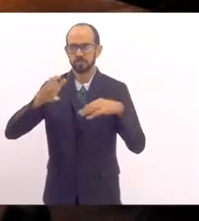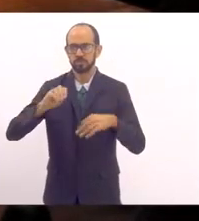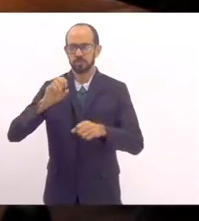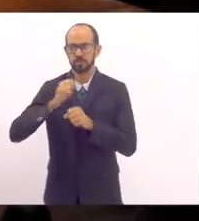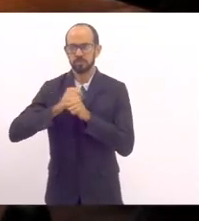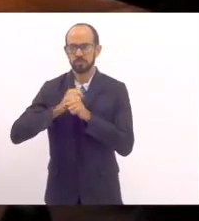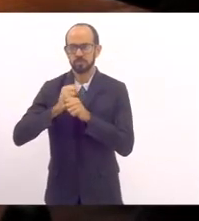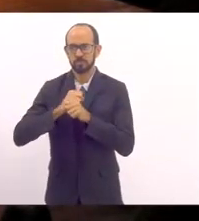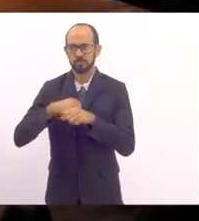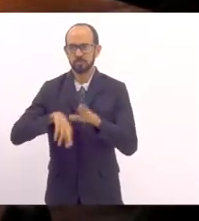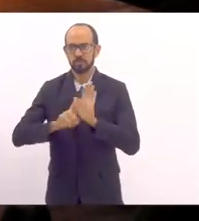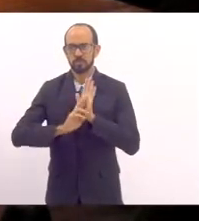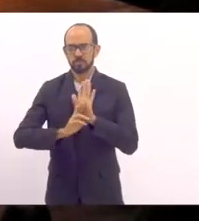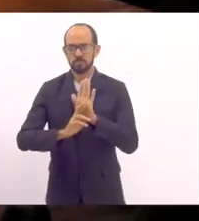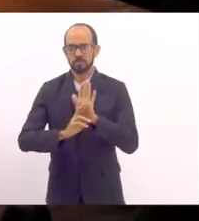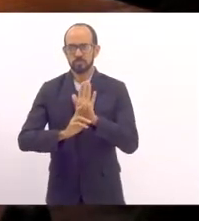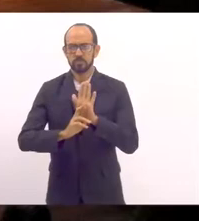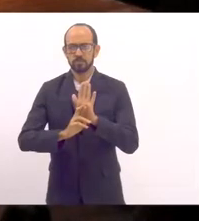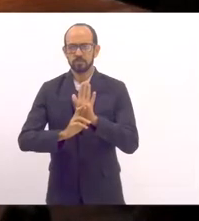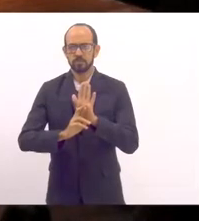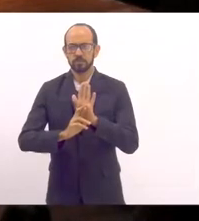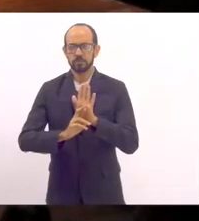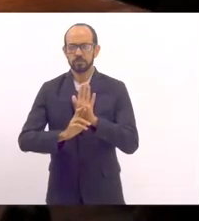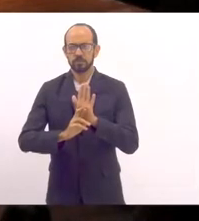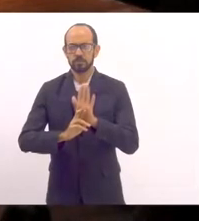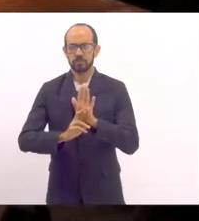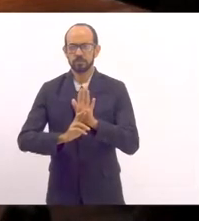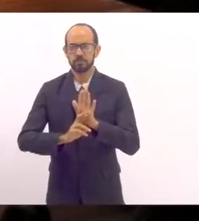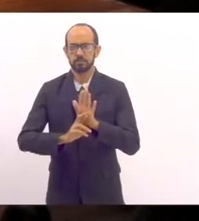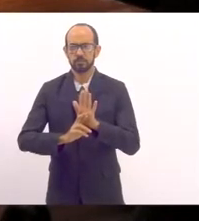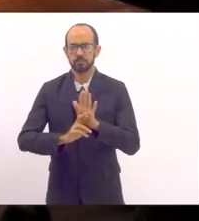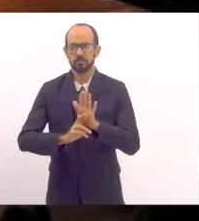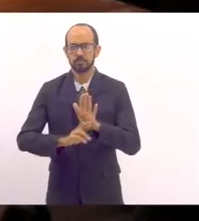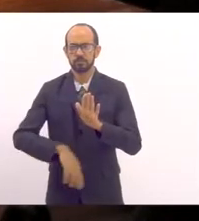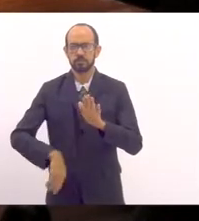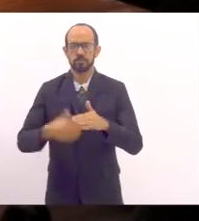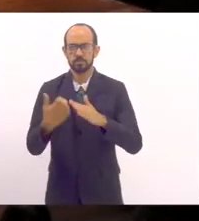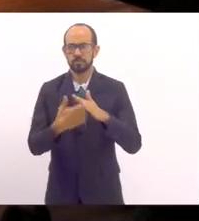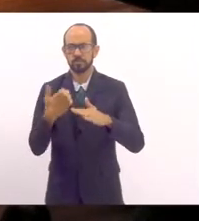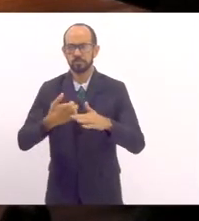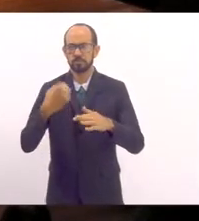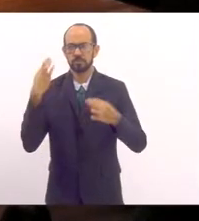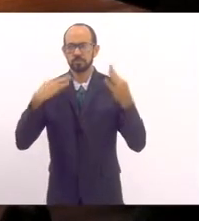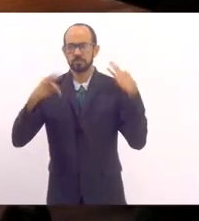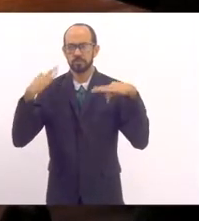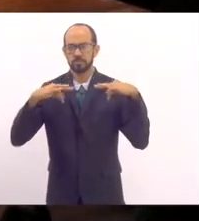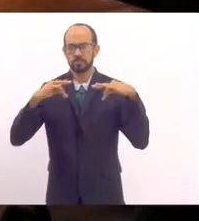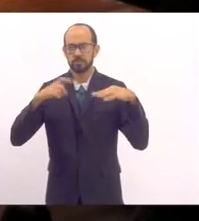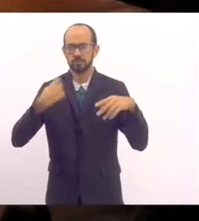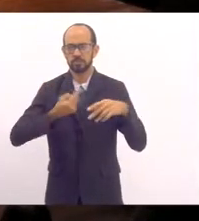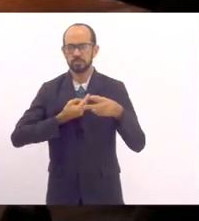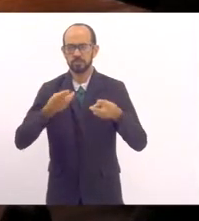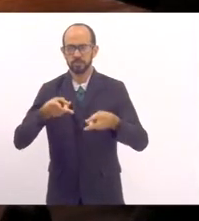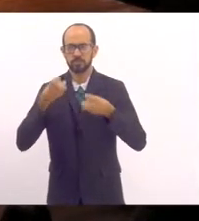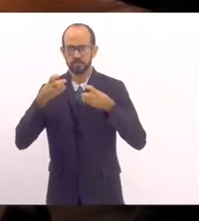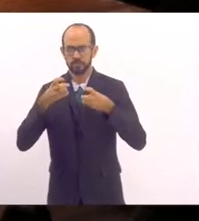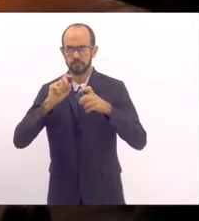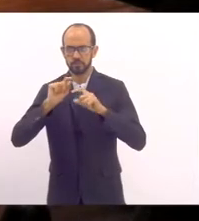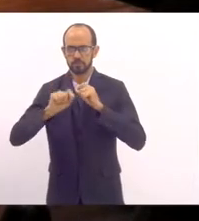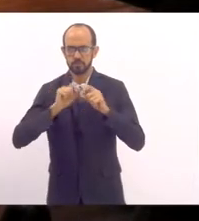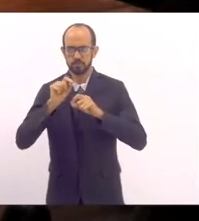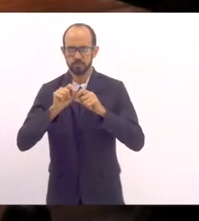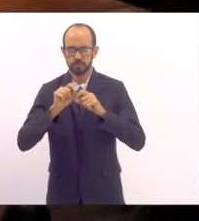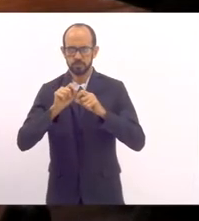como representante de classe empresarial de turismo. E a gente percebeu que